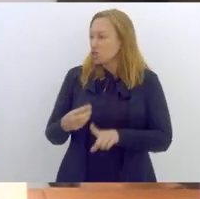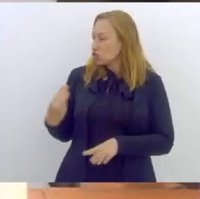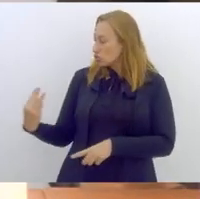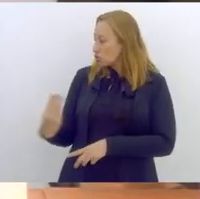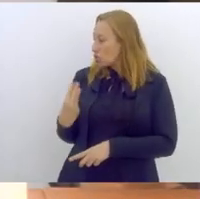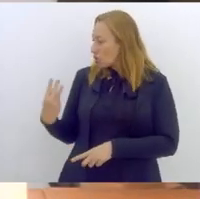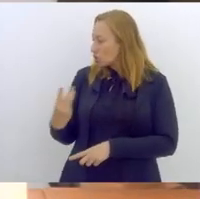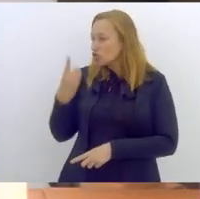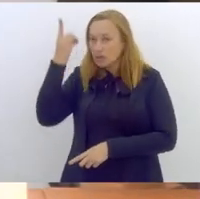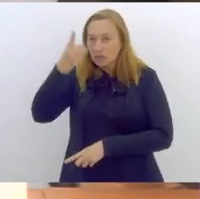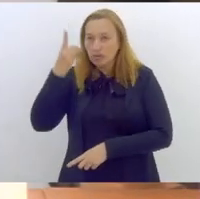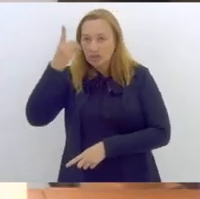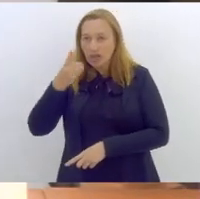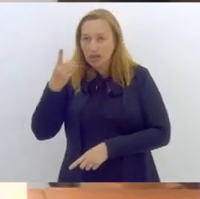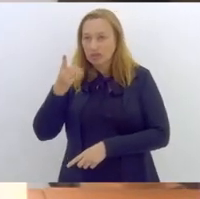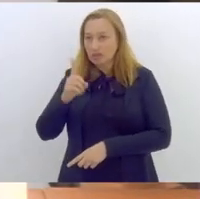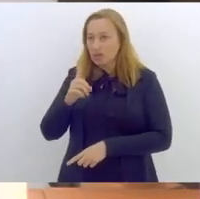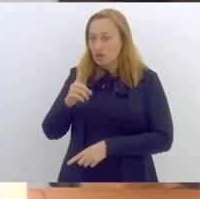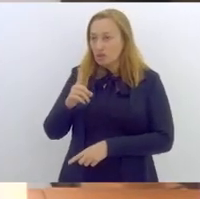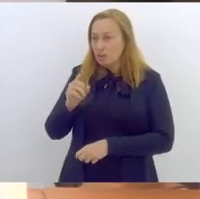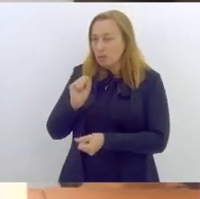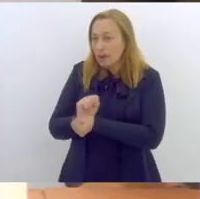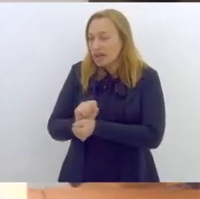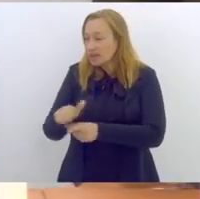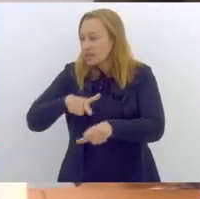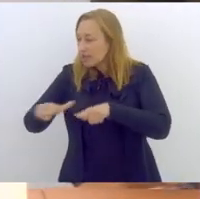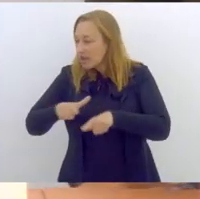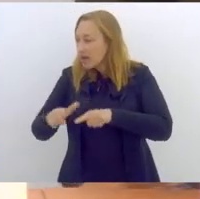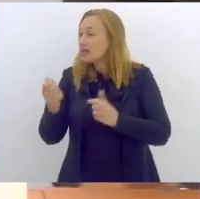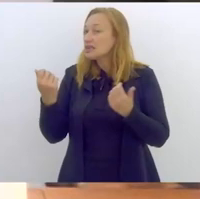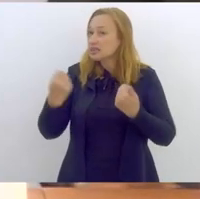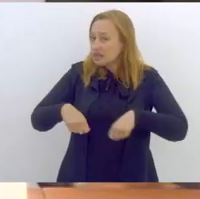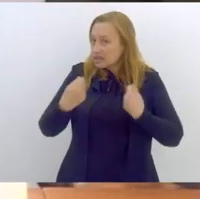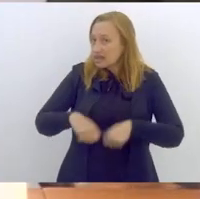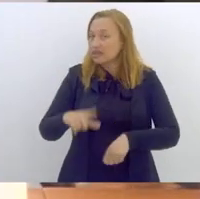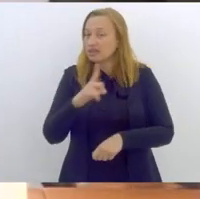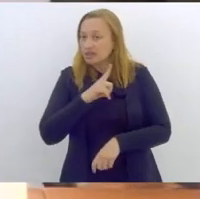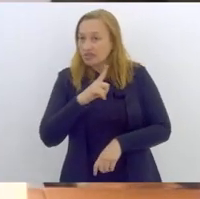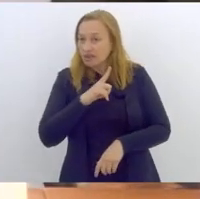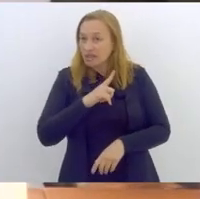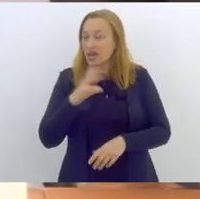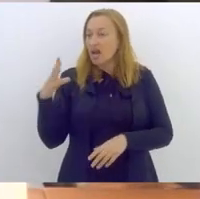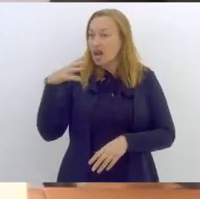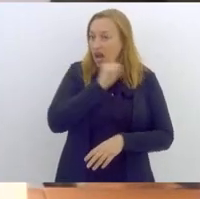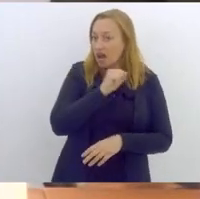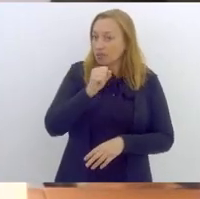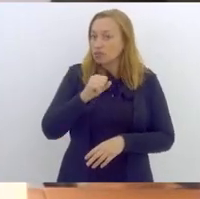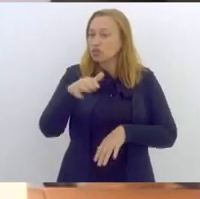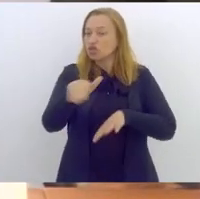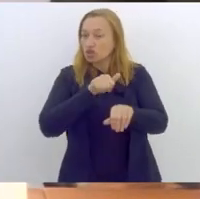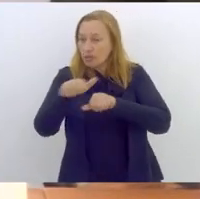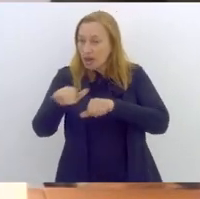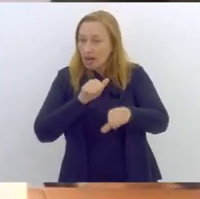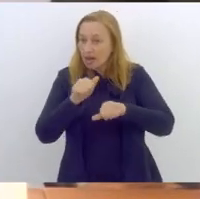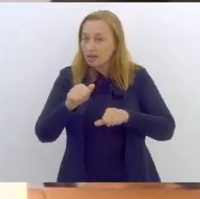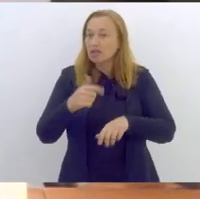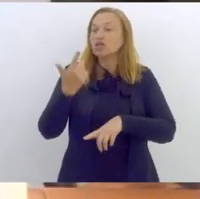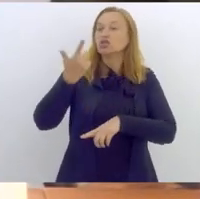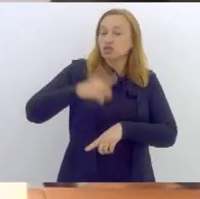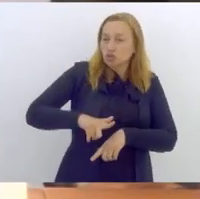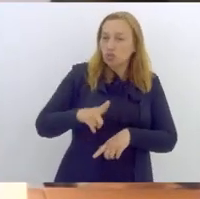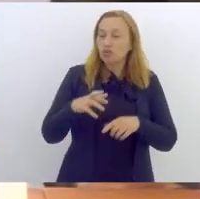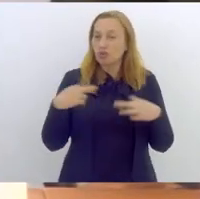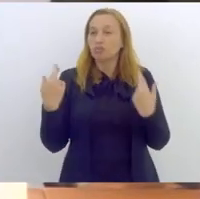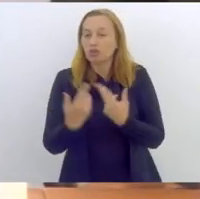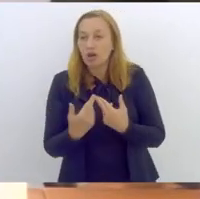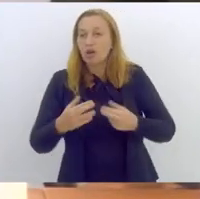deputados aqui fazem recesso Então se houver necessidade a gente vai ser é imediatamente convocado para tentar então